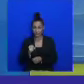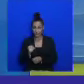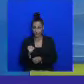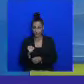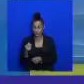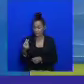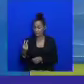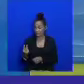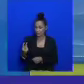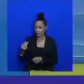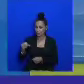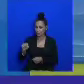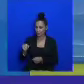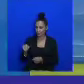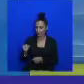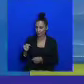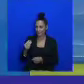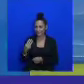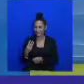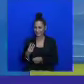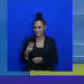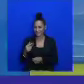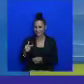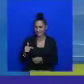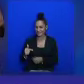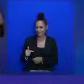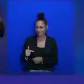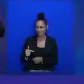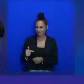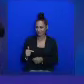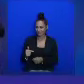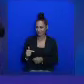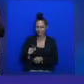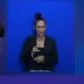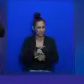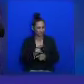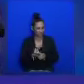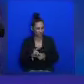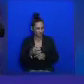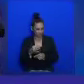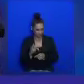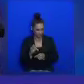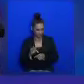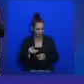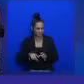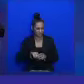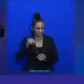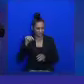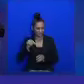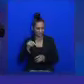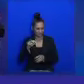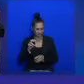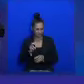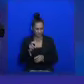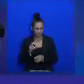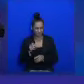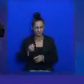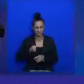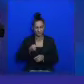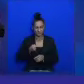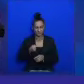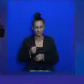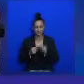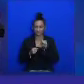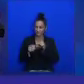08, 28 e 37. Senhoras auditoras, as senhoras confirmam os 5 números sorteados da